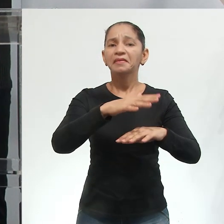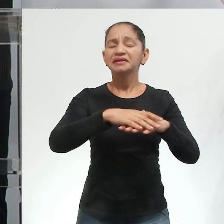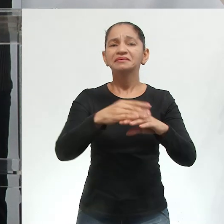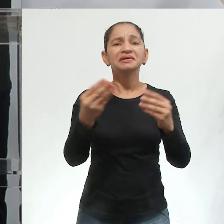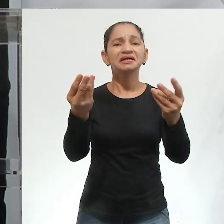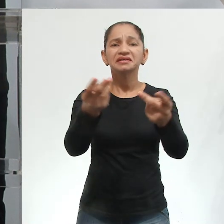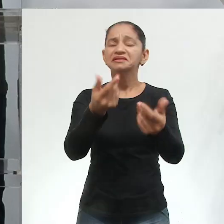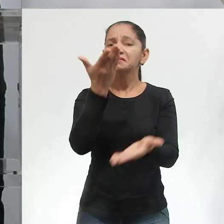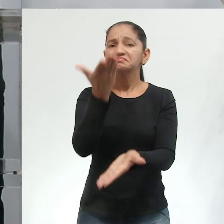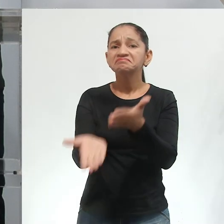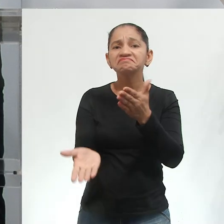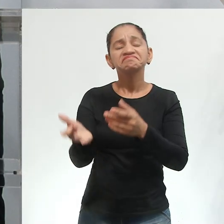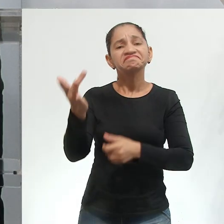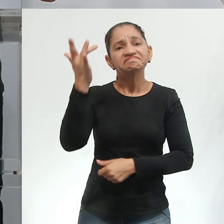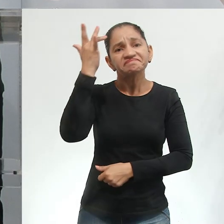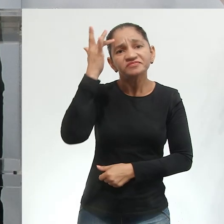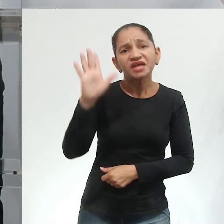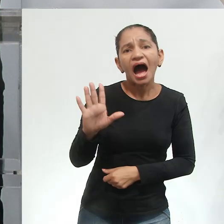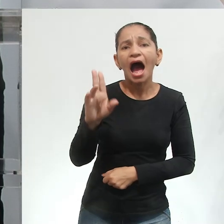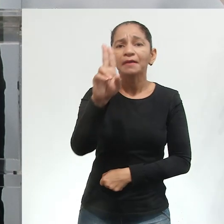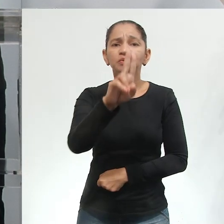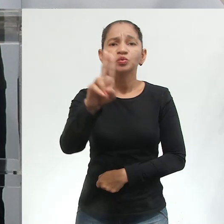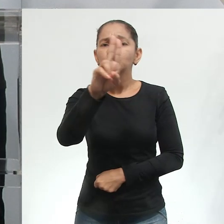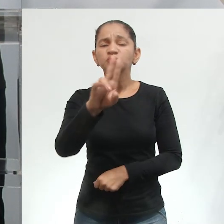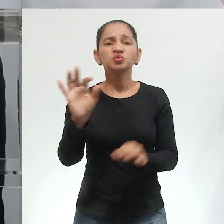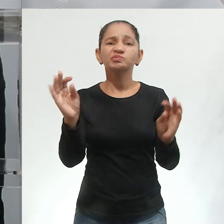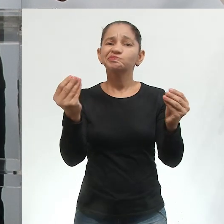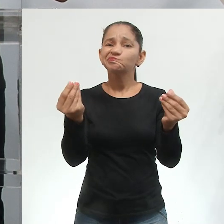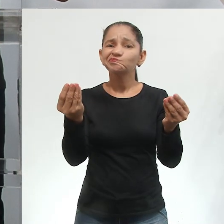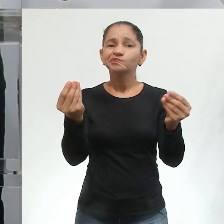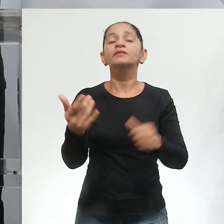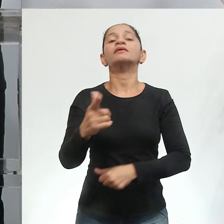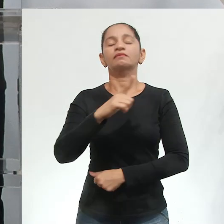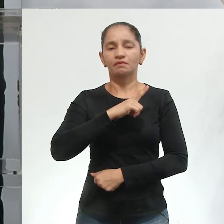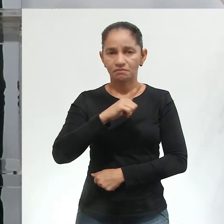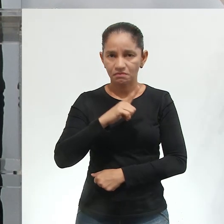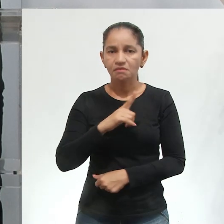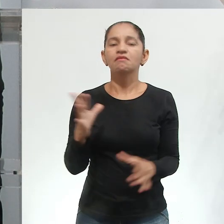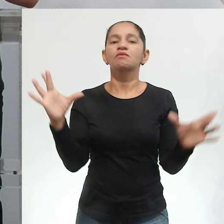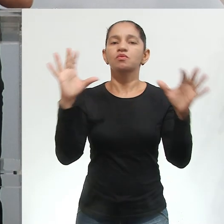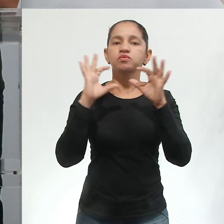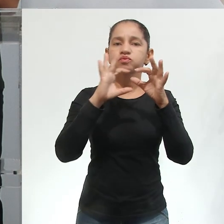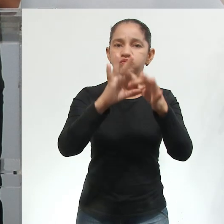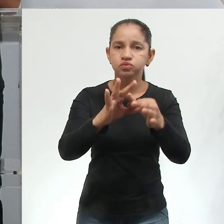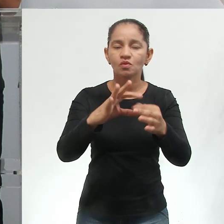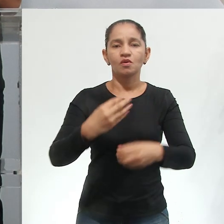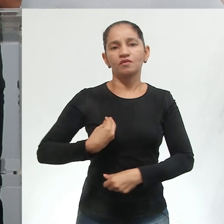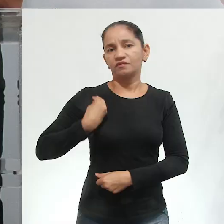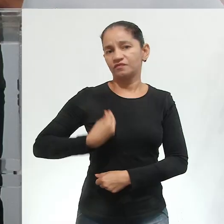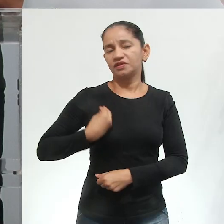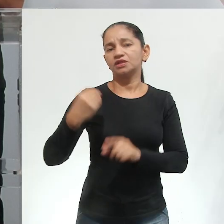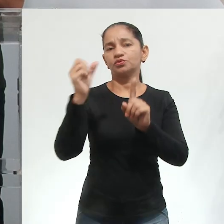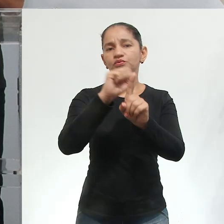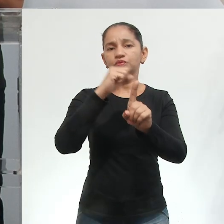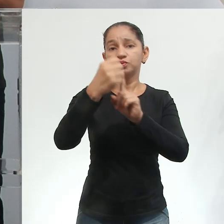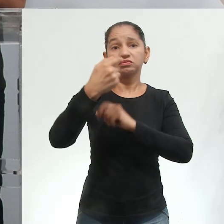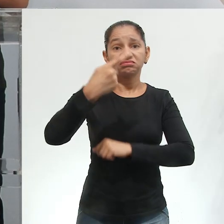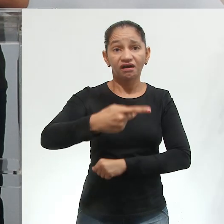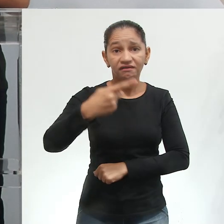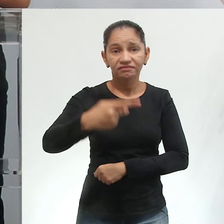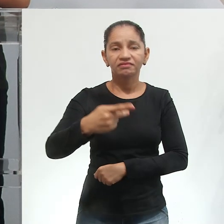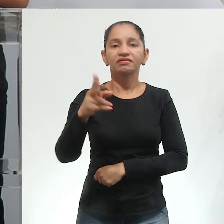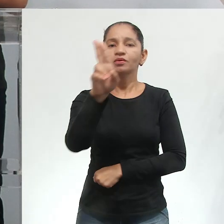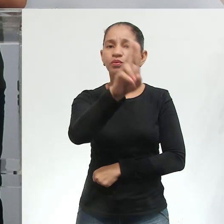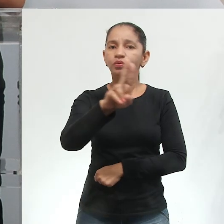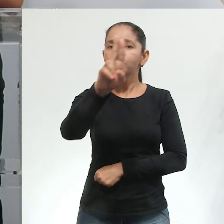fora do contexto da vida daquele aluno. É trazer essa matemática para um contexto de vida social, de vida prática,